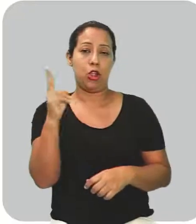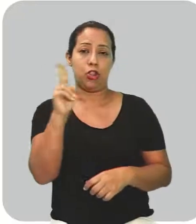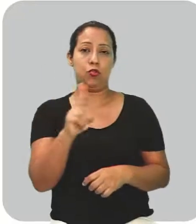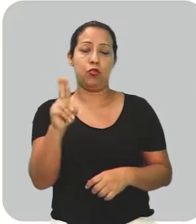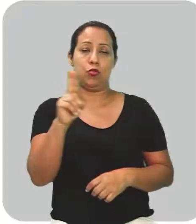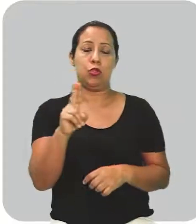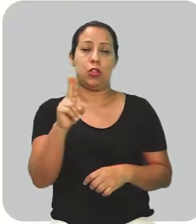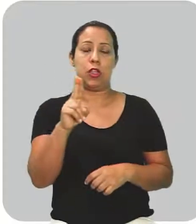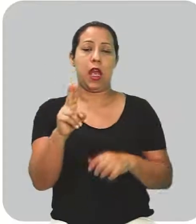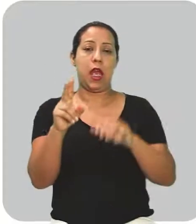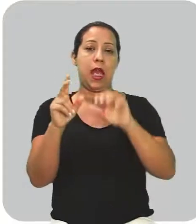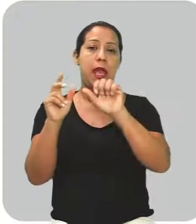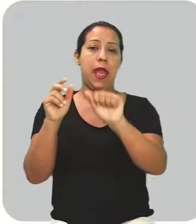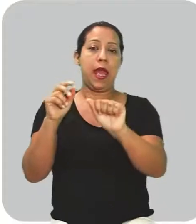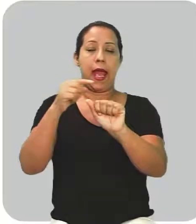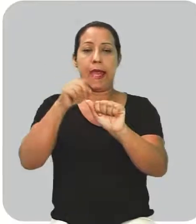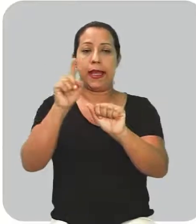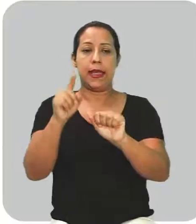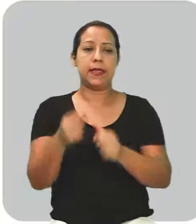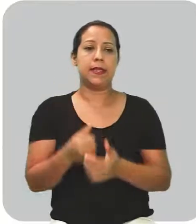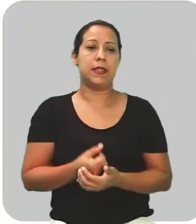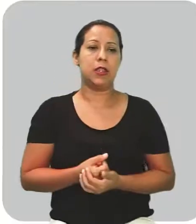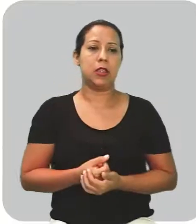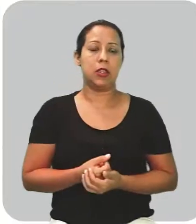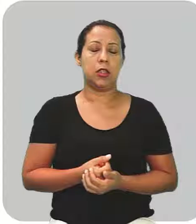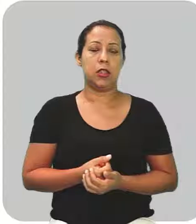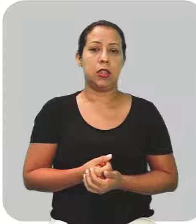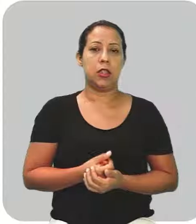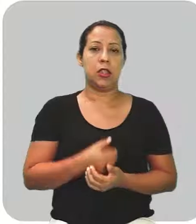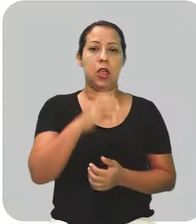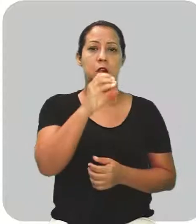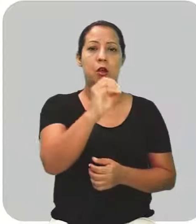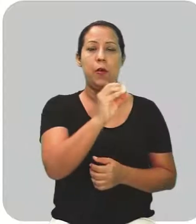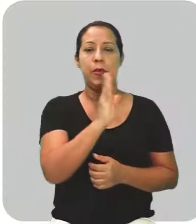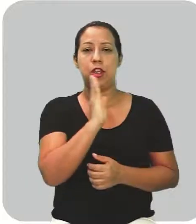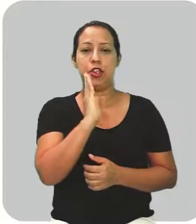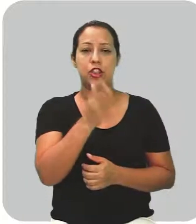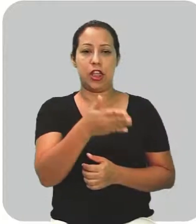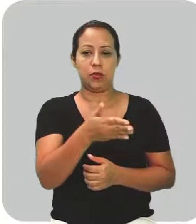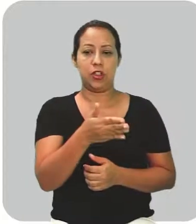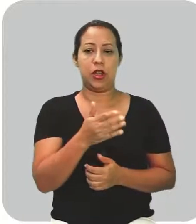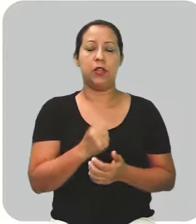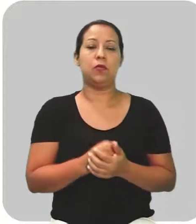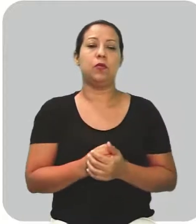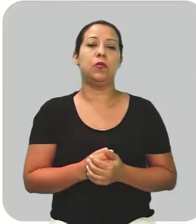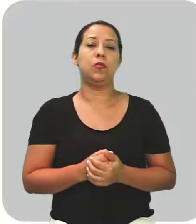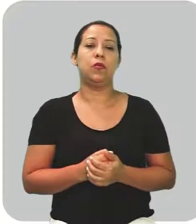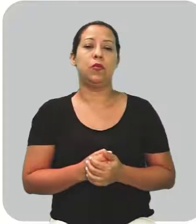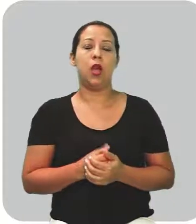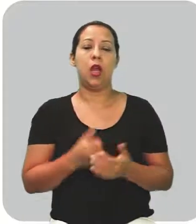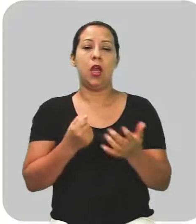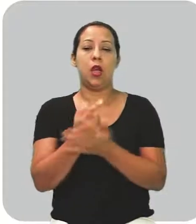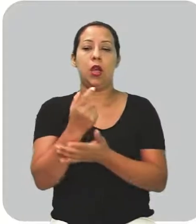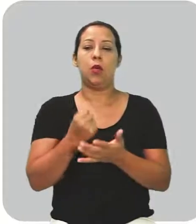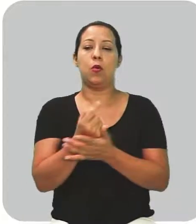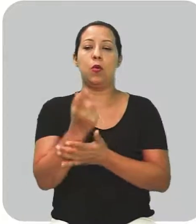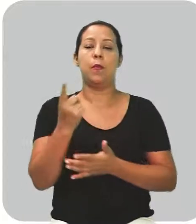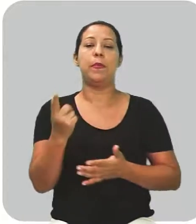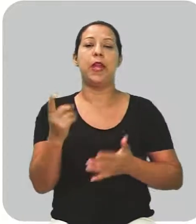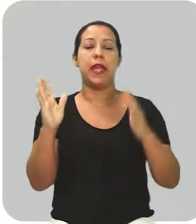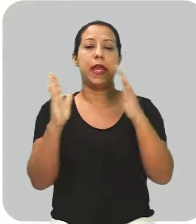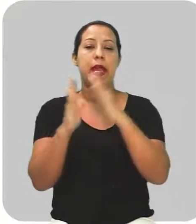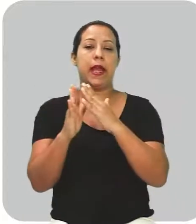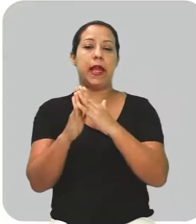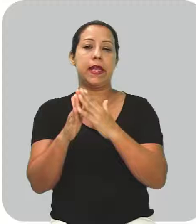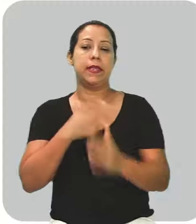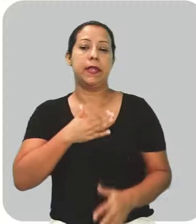que completam verbo sem preposição. Comprei a casa da minha sogra, né?